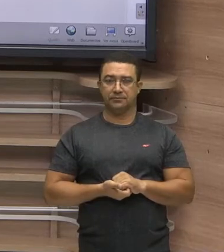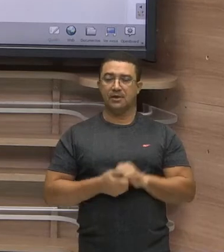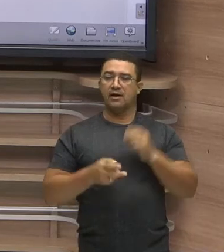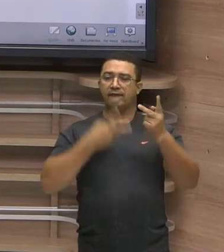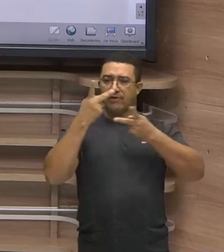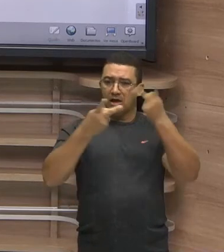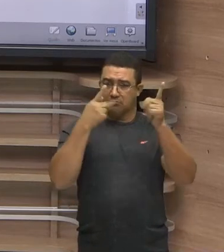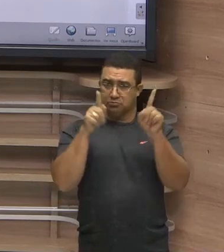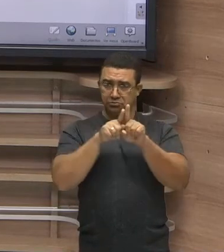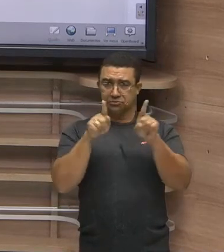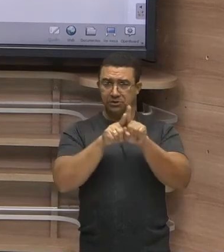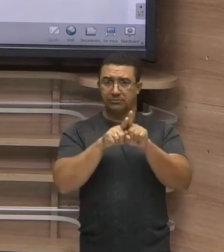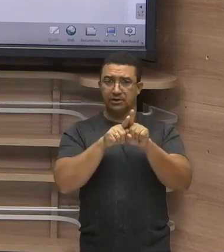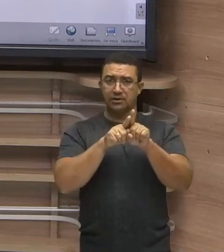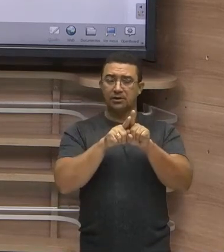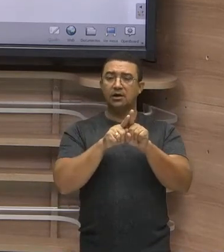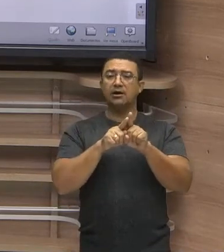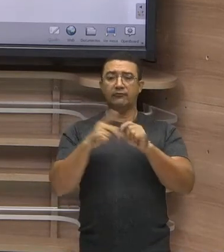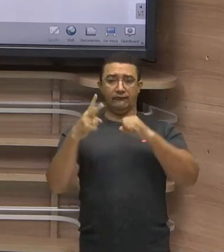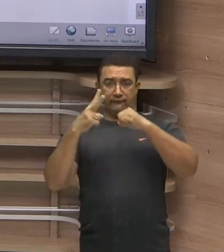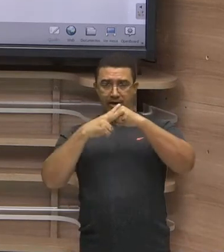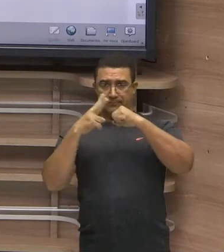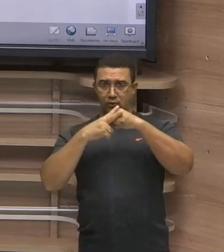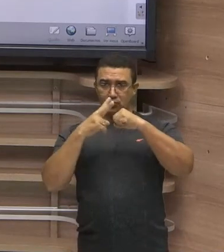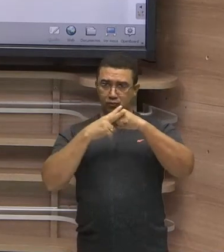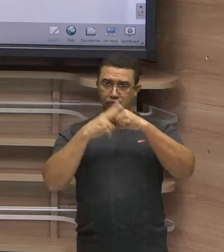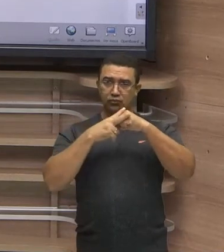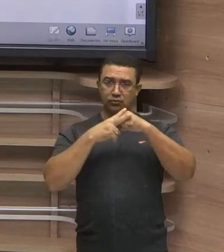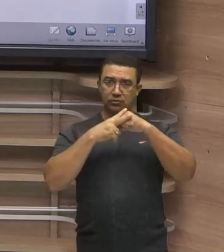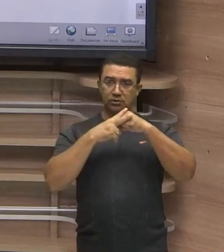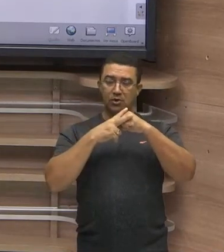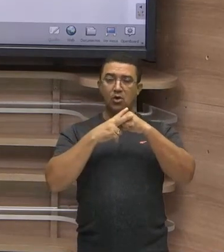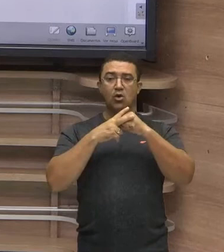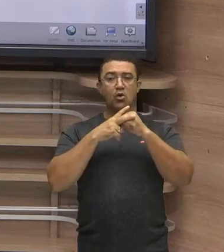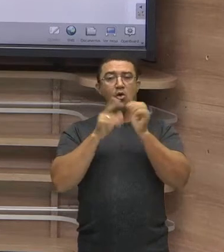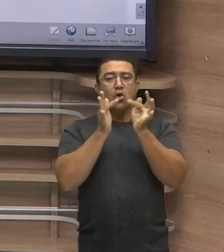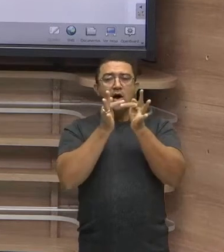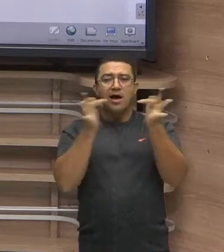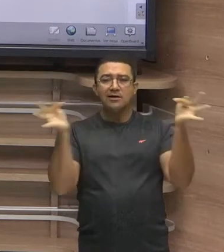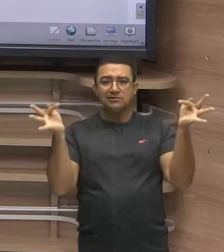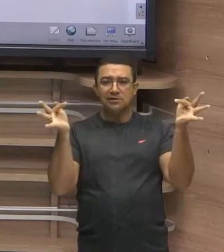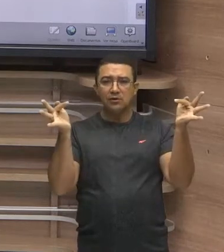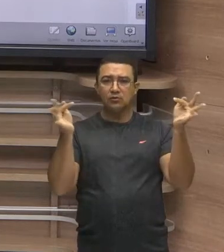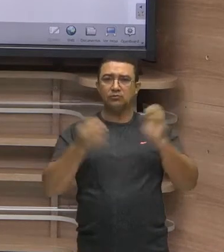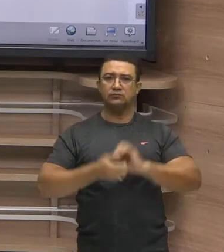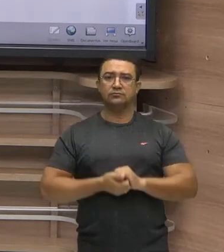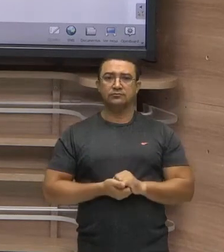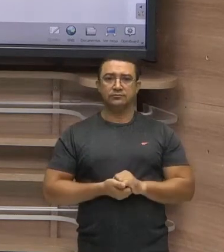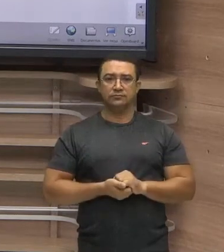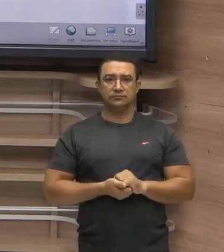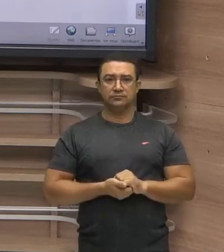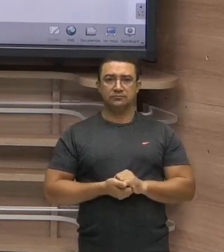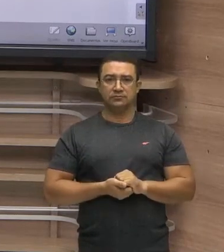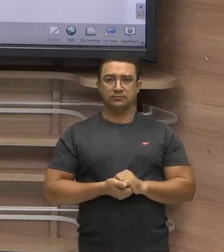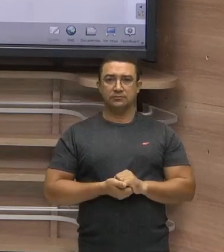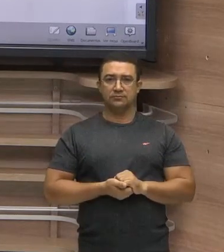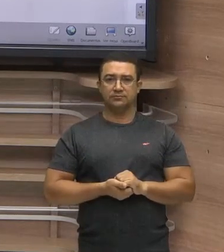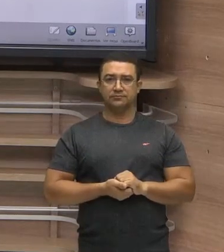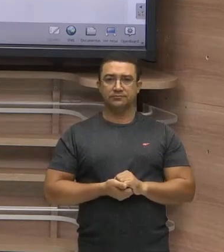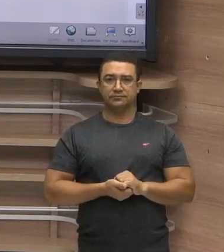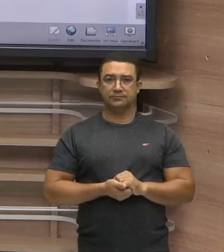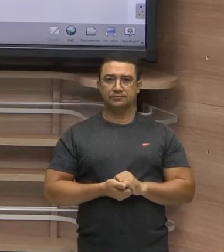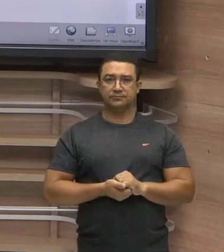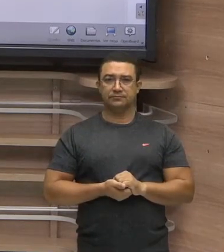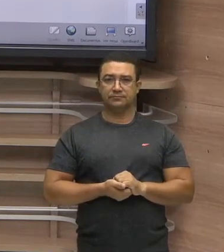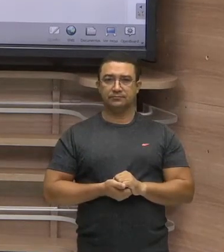a respeito do verbo, da oração, que ela vai ter um verbo,